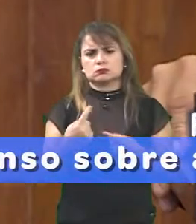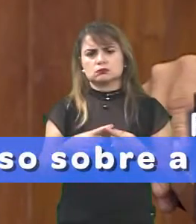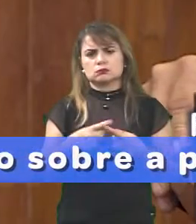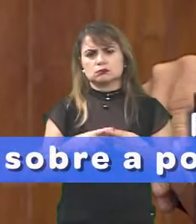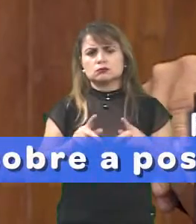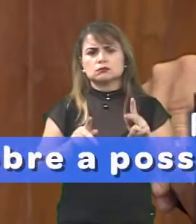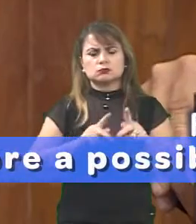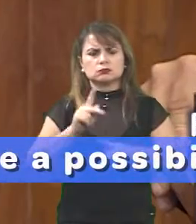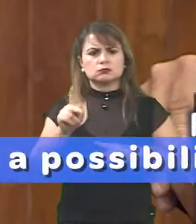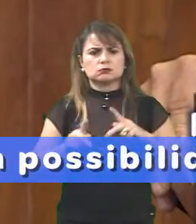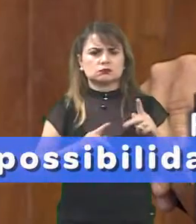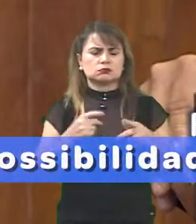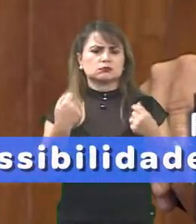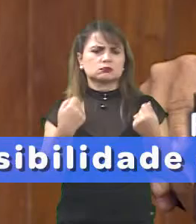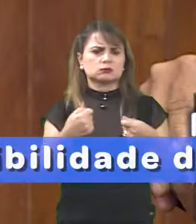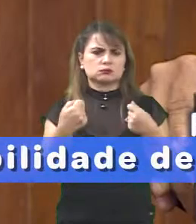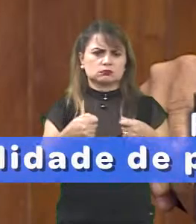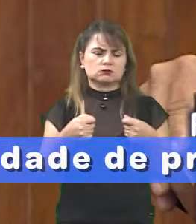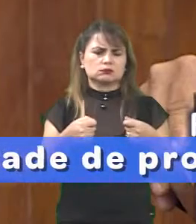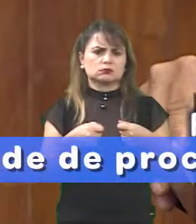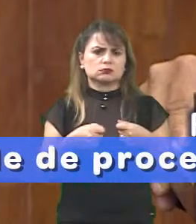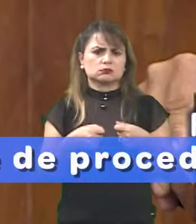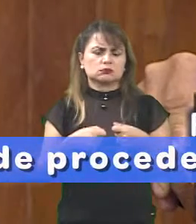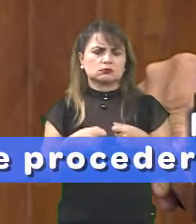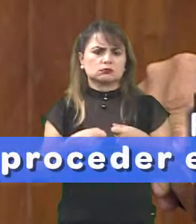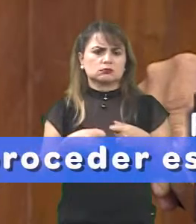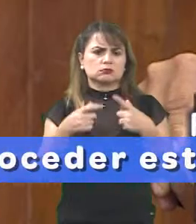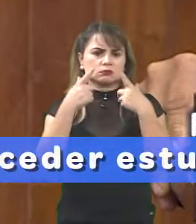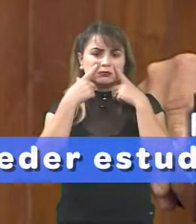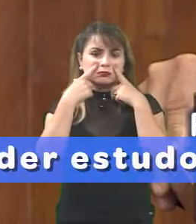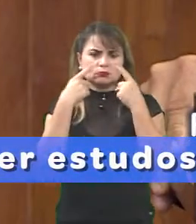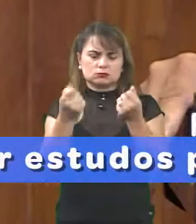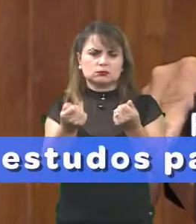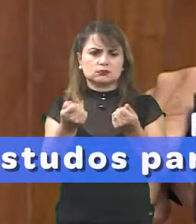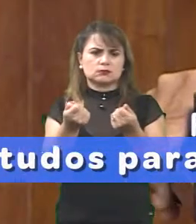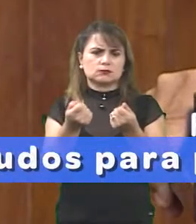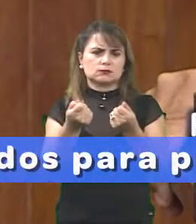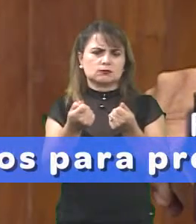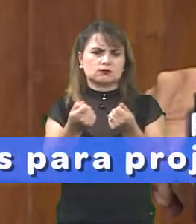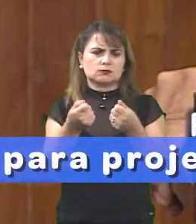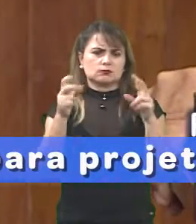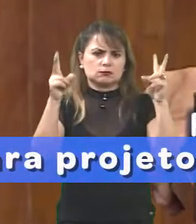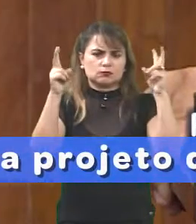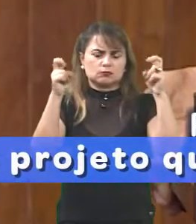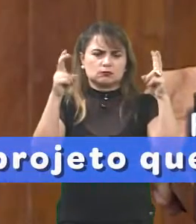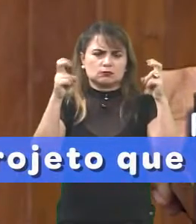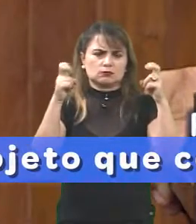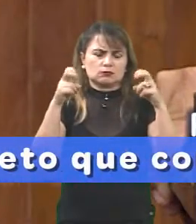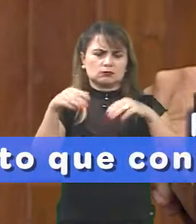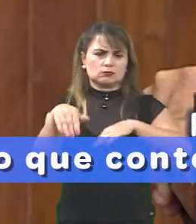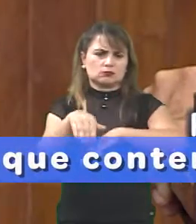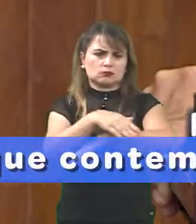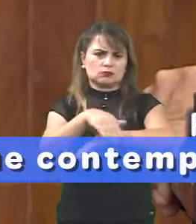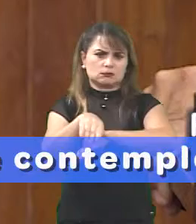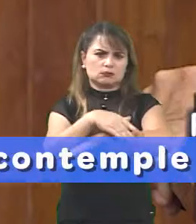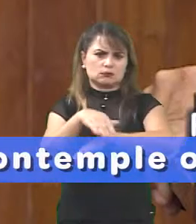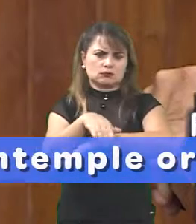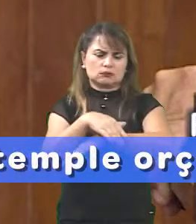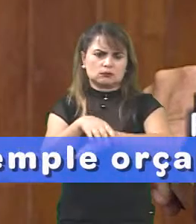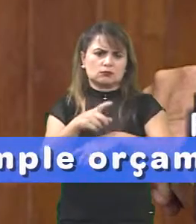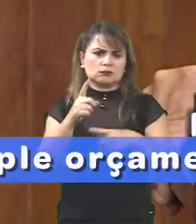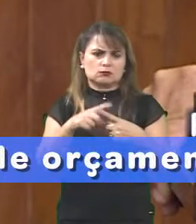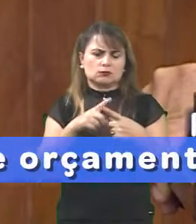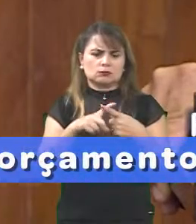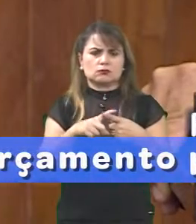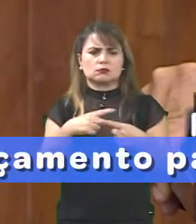daqueles bairros circunvizinhos ali, que dê uma atenção naquela questão da Eliezer Rocha, porque hoje ali você só